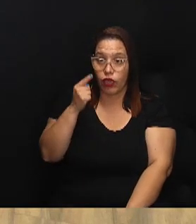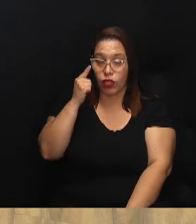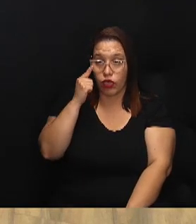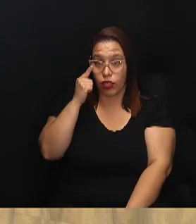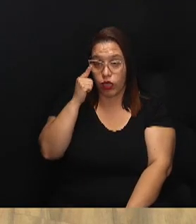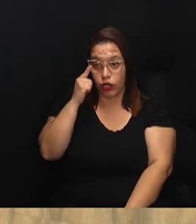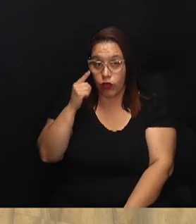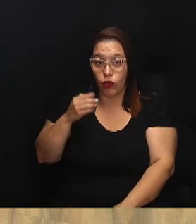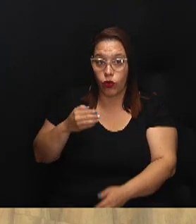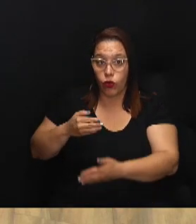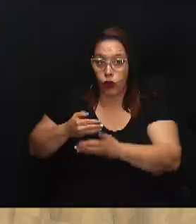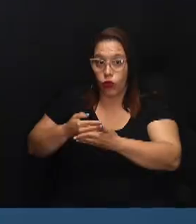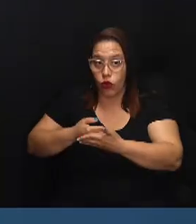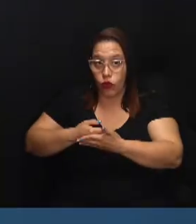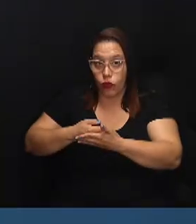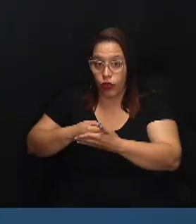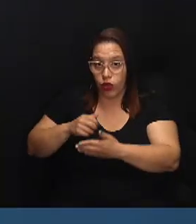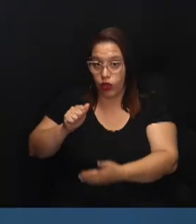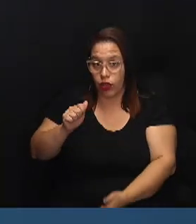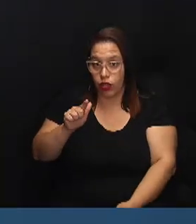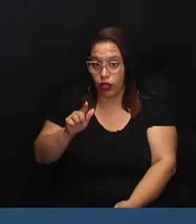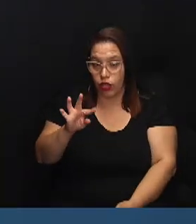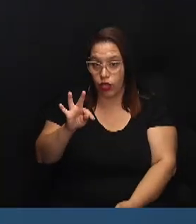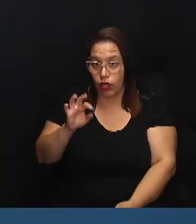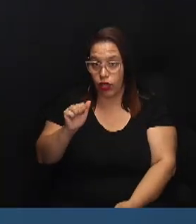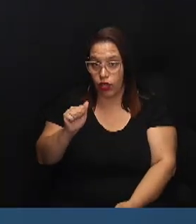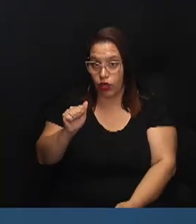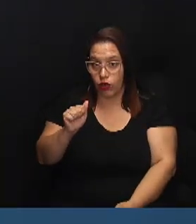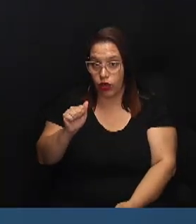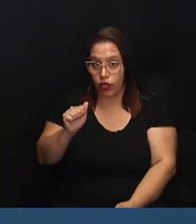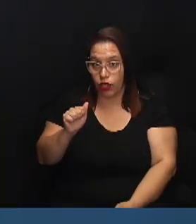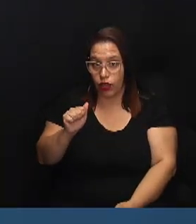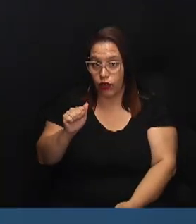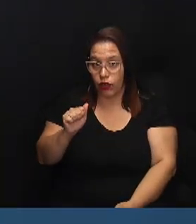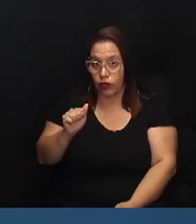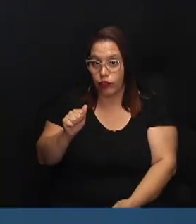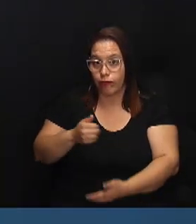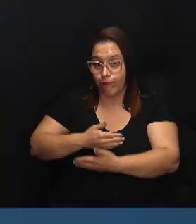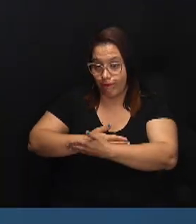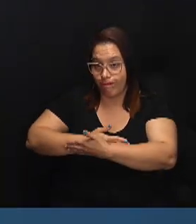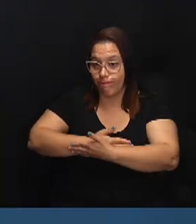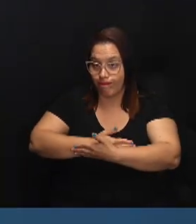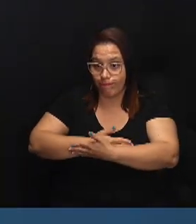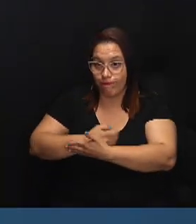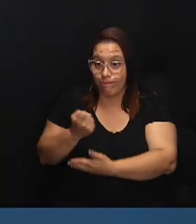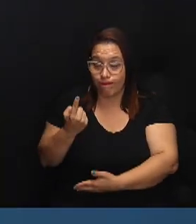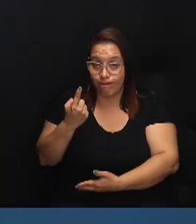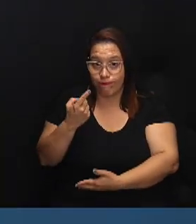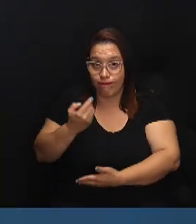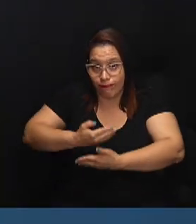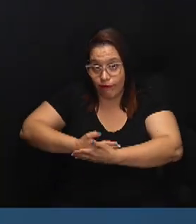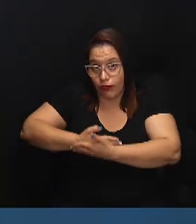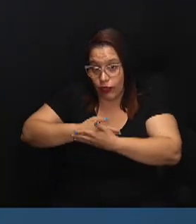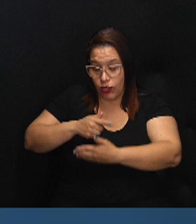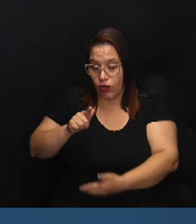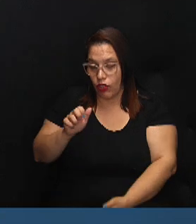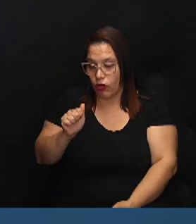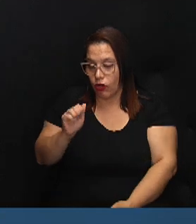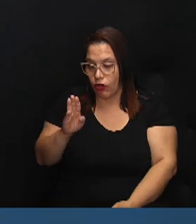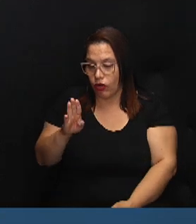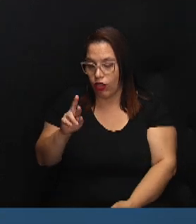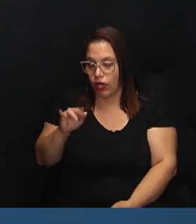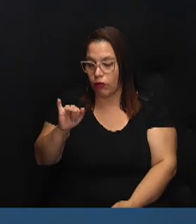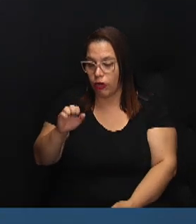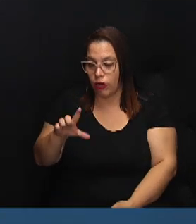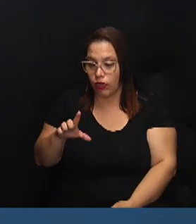foi a foto de quando ele teve alta, Aqui, né? ó, pode olhar, você está olhando no retorno, tá bom, isso. é. Aqui, ó. Essa foi a primeira vez que eu peguei o Gabriel no colo. Tá. Né?